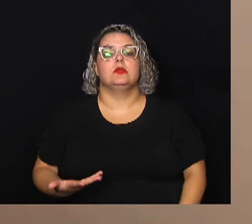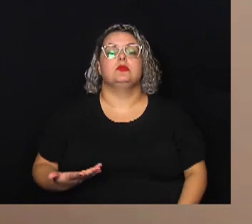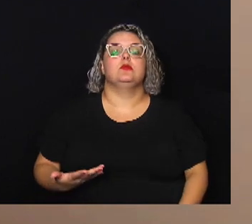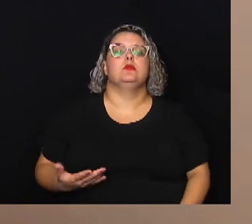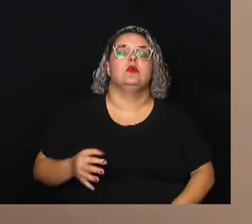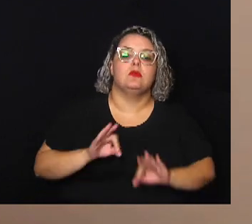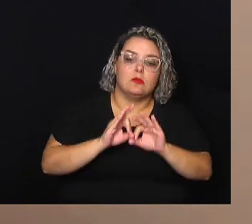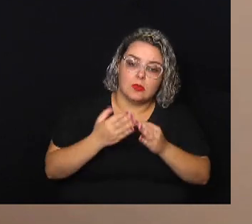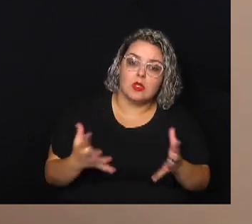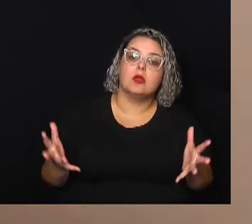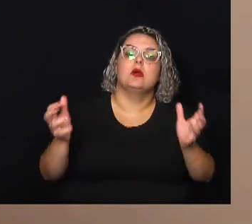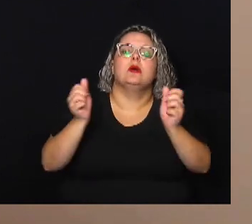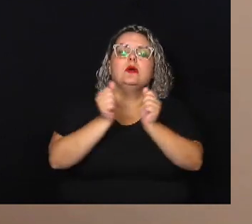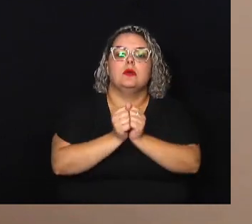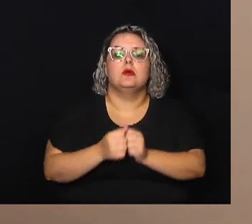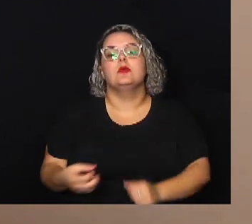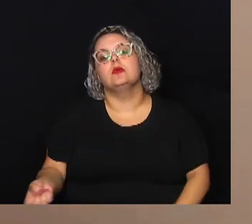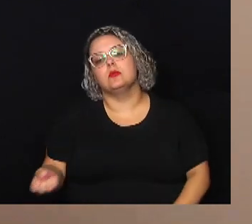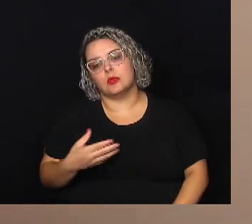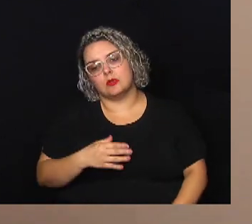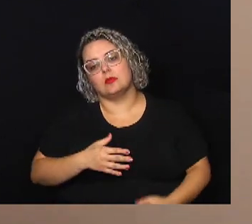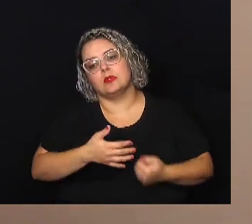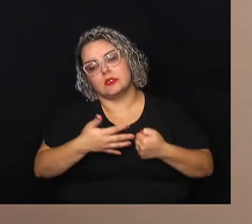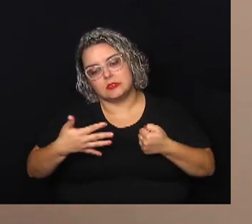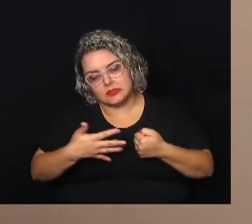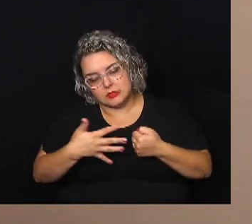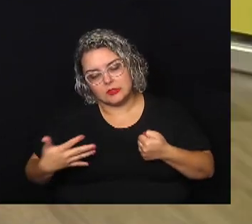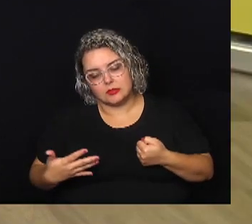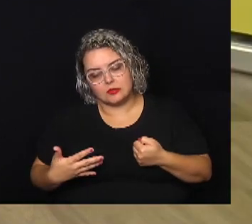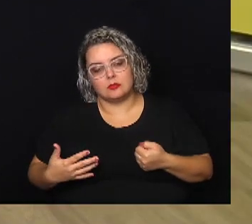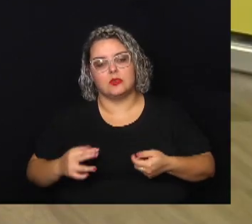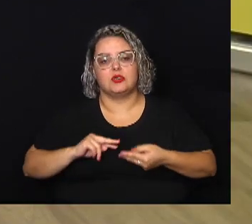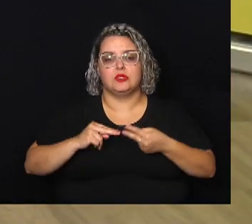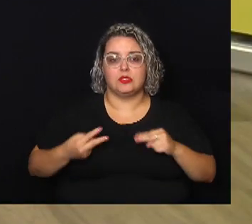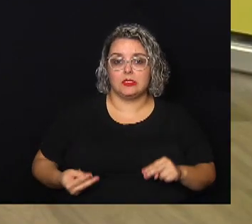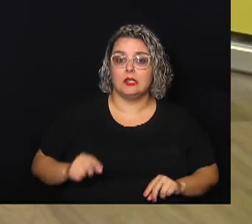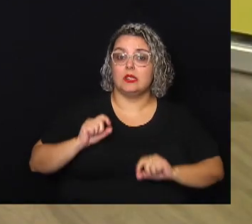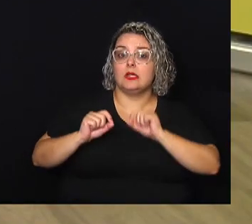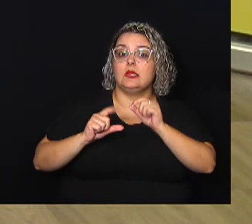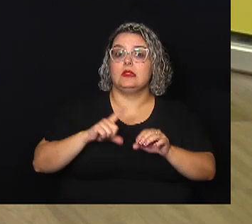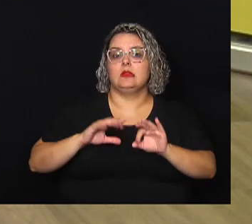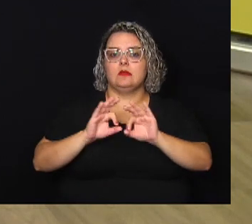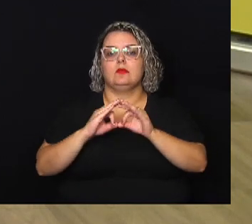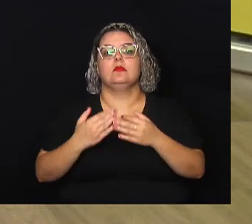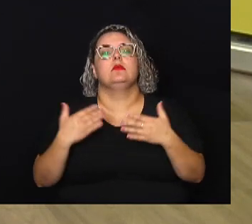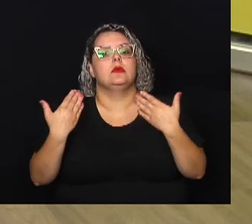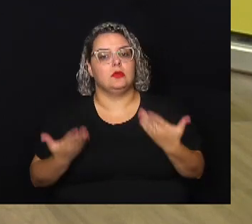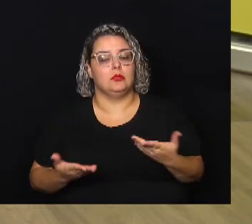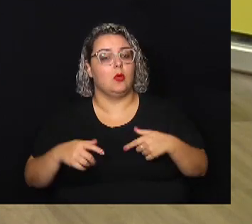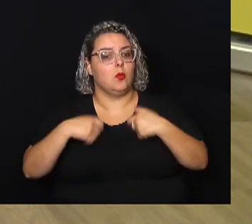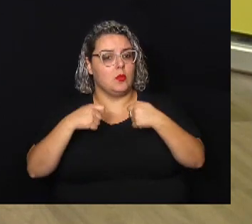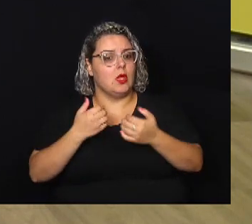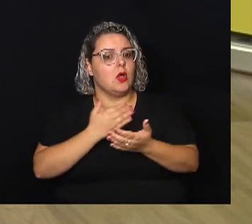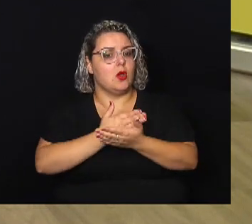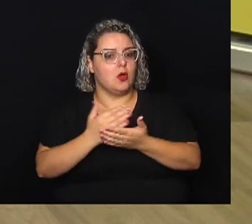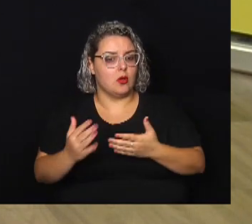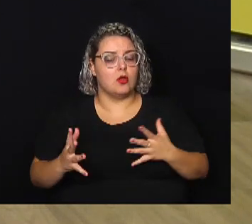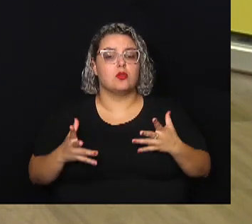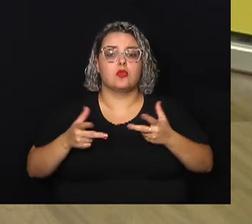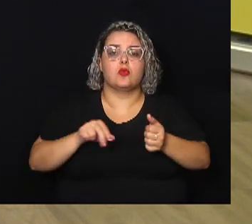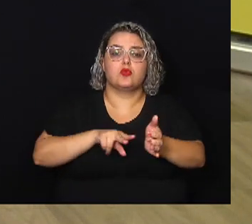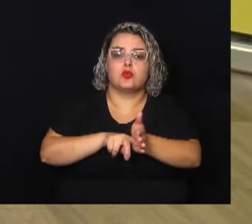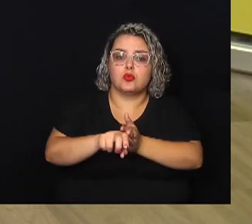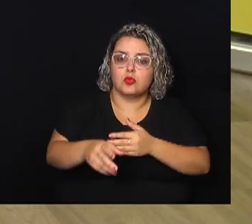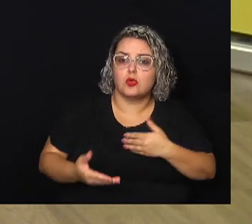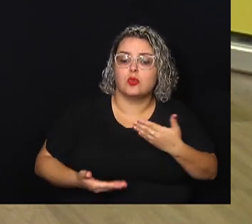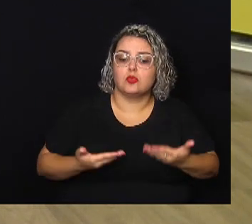e o nascimento com uma nova síndrome genética. Quem tem casos na família, então, precisa começar todo o diagnóstico, né,